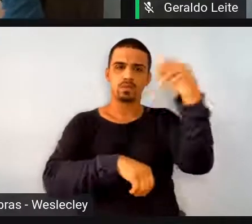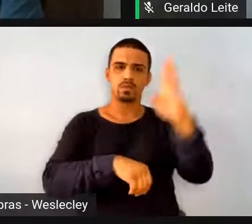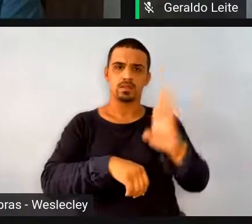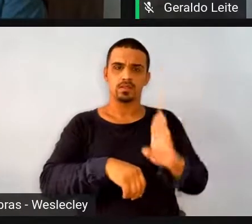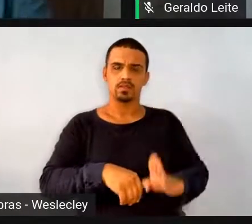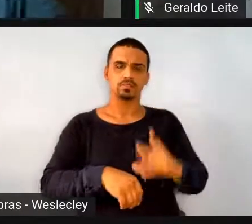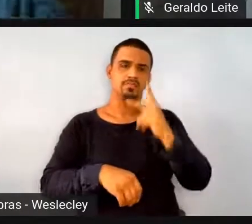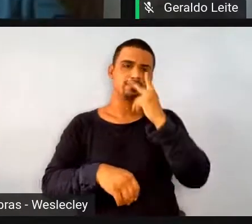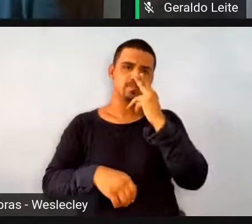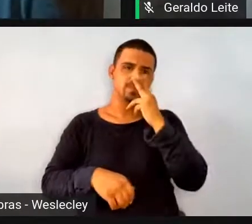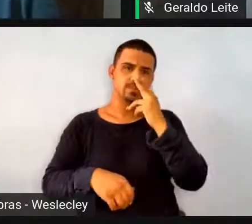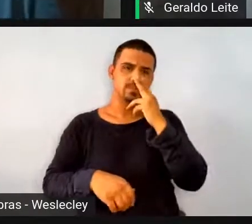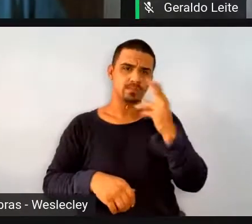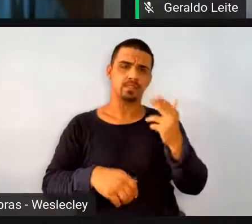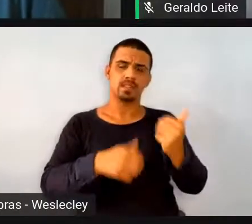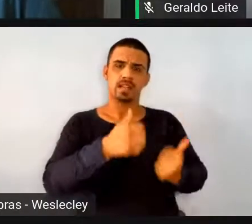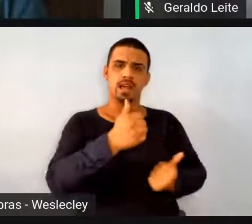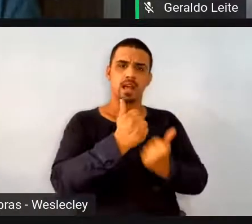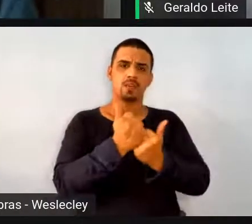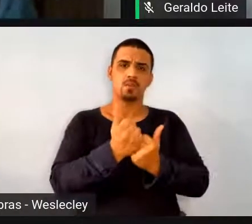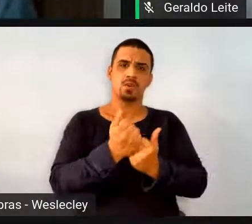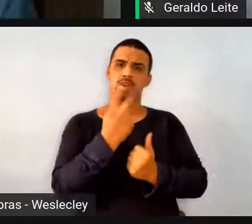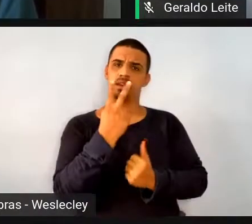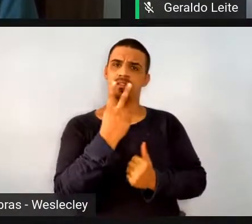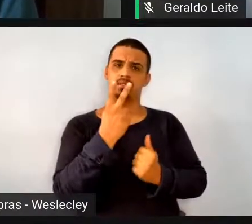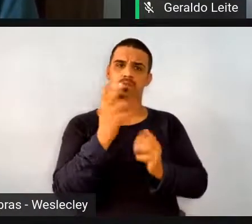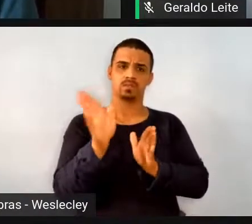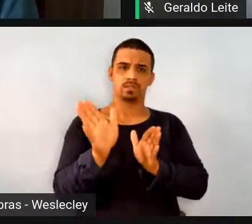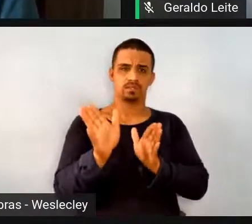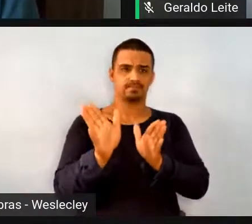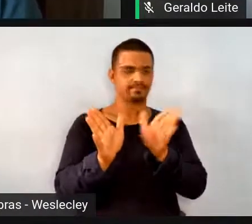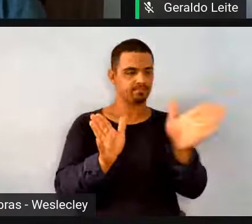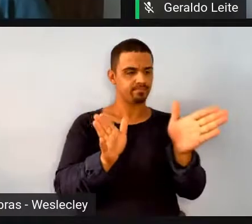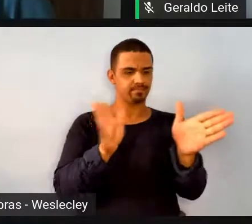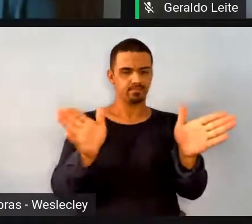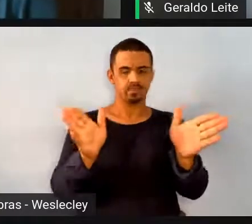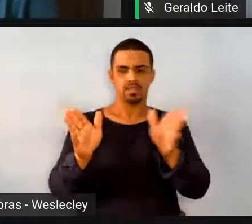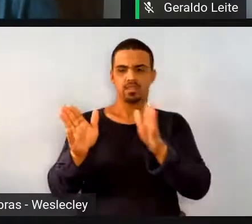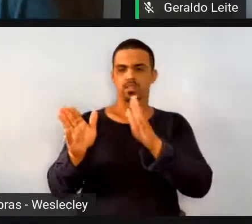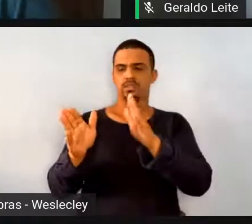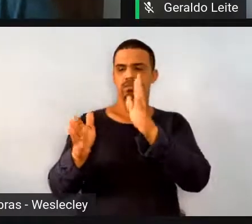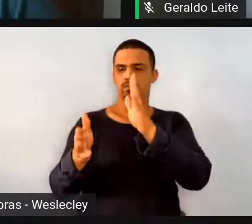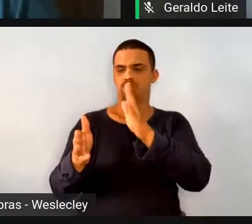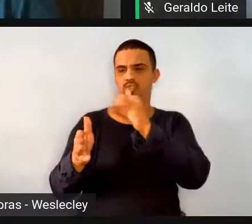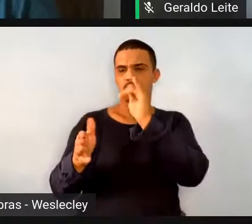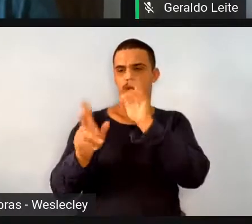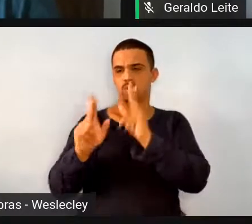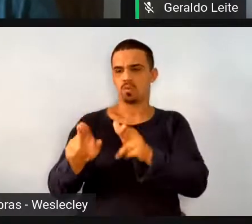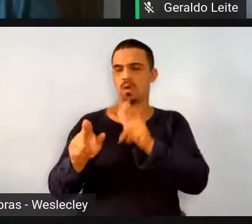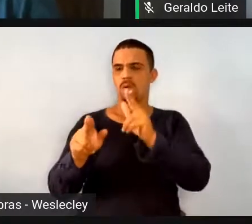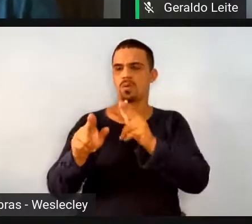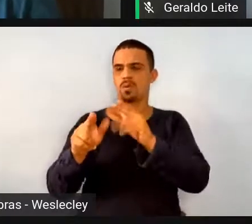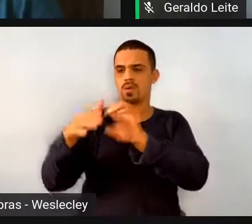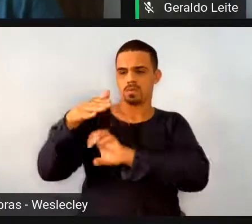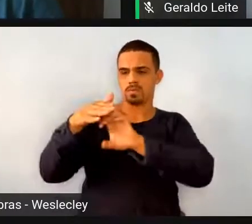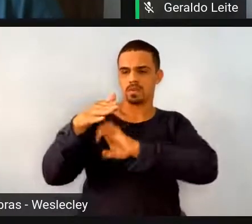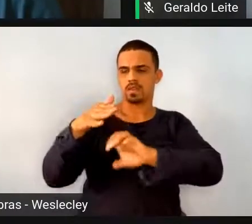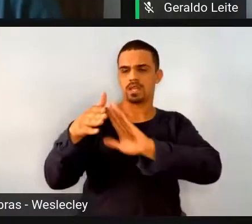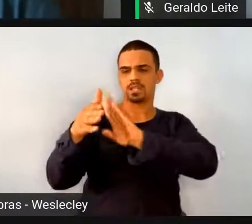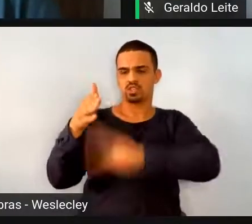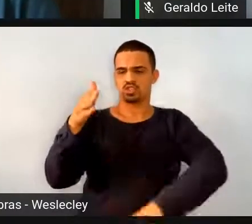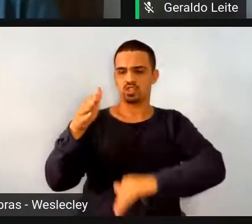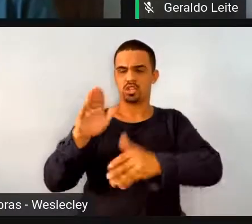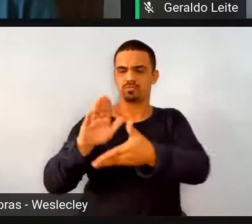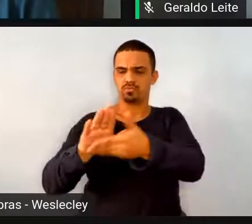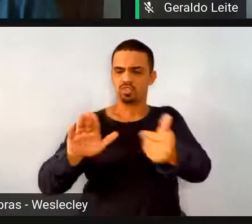parece se apoiar nessas duas pernas. A retirada das empresas de um lado, né, que interessa à elite política porque